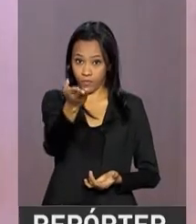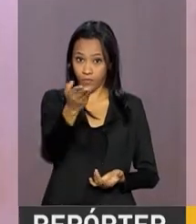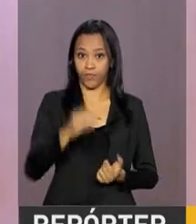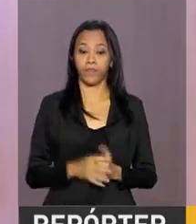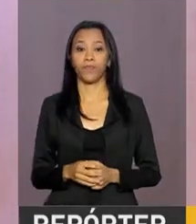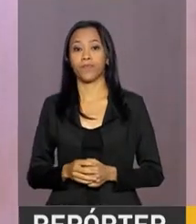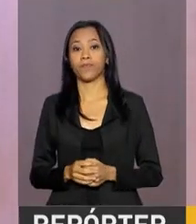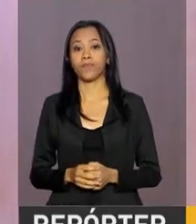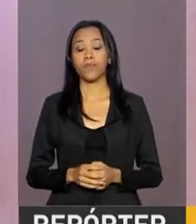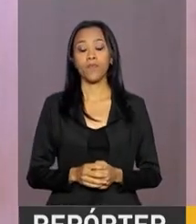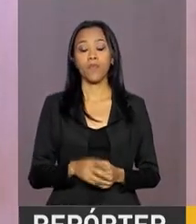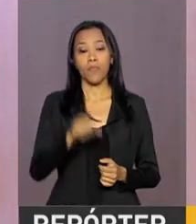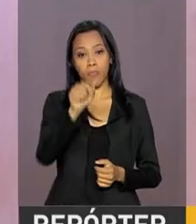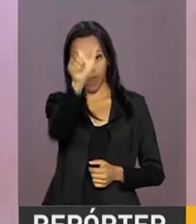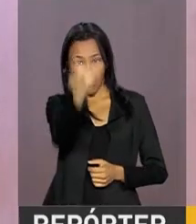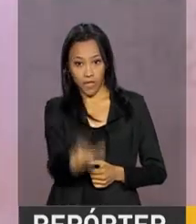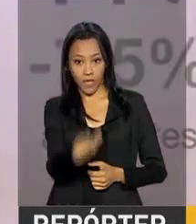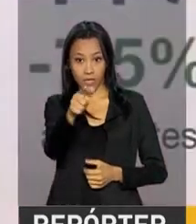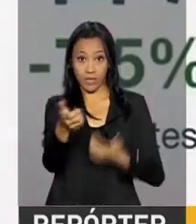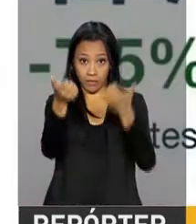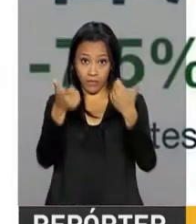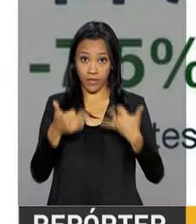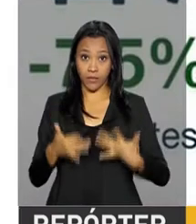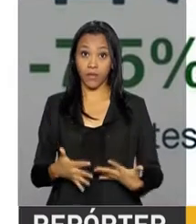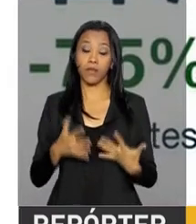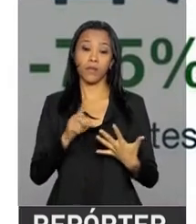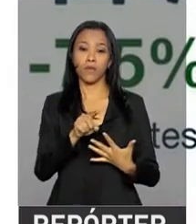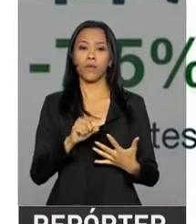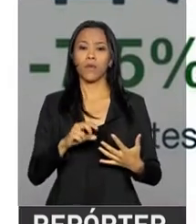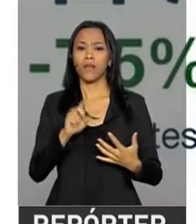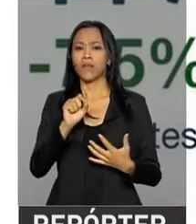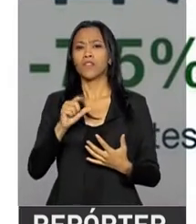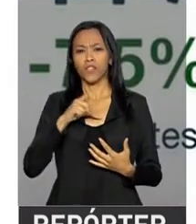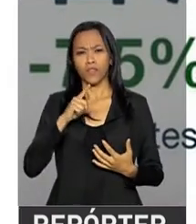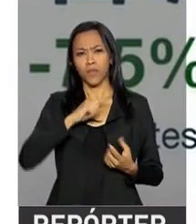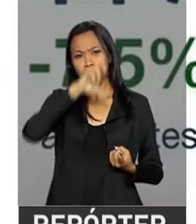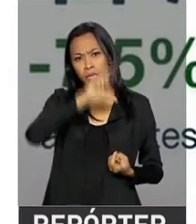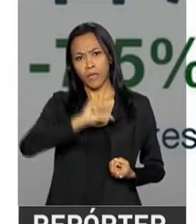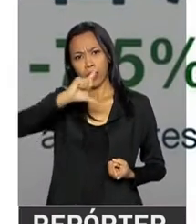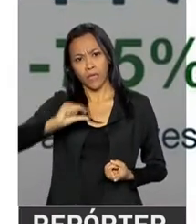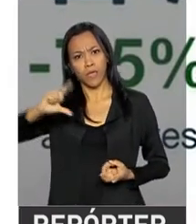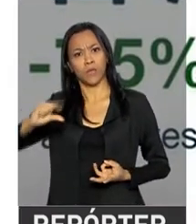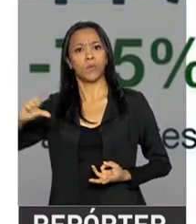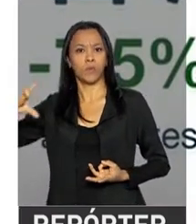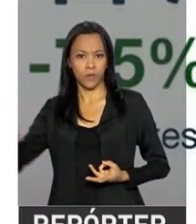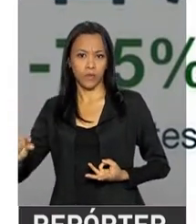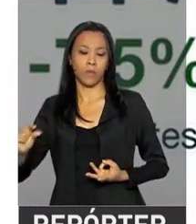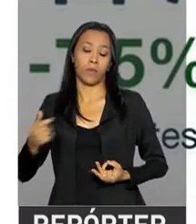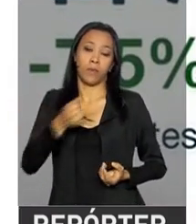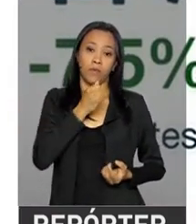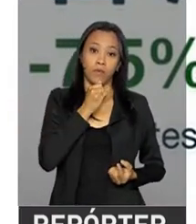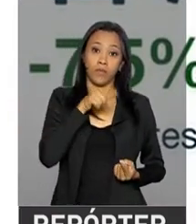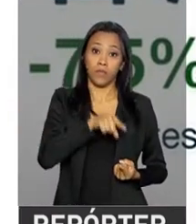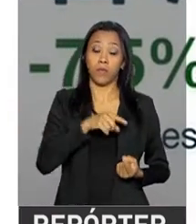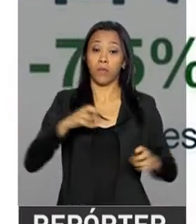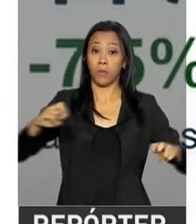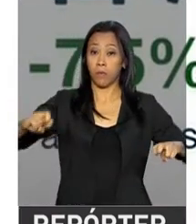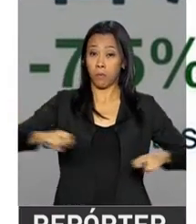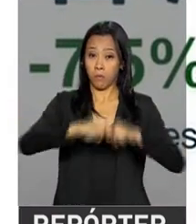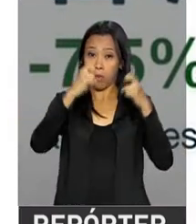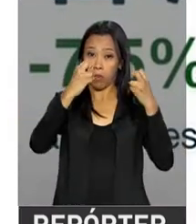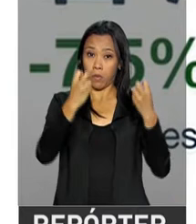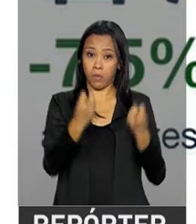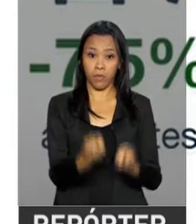registro de acidentes nós tivemos redução em todos os indicadores acidentes registramos uma redução de